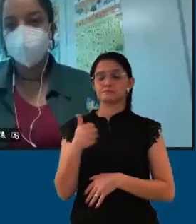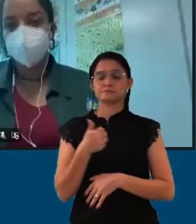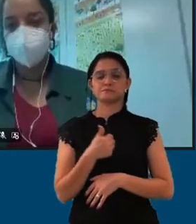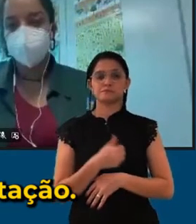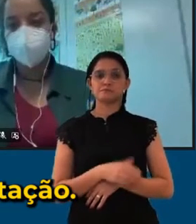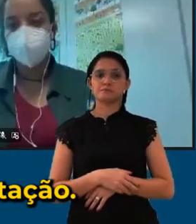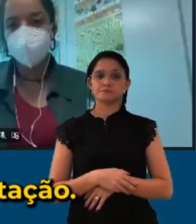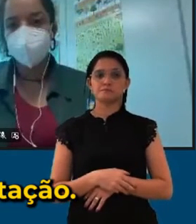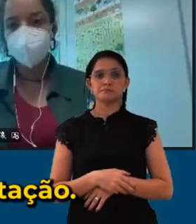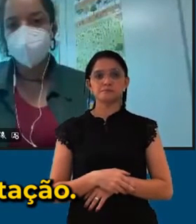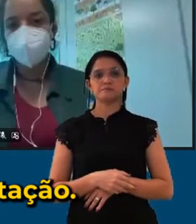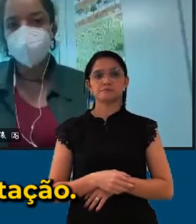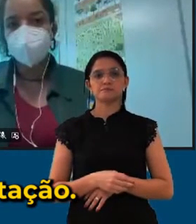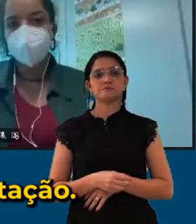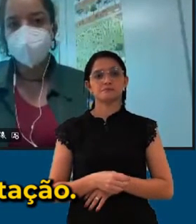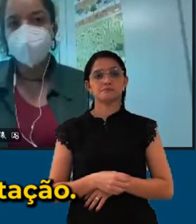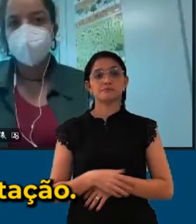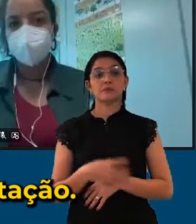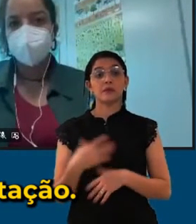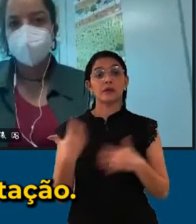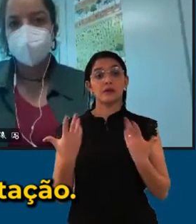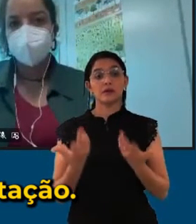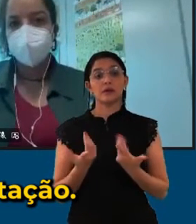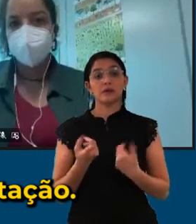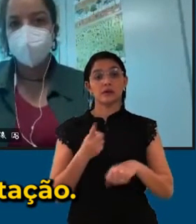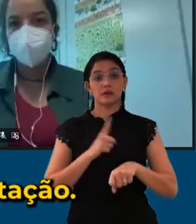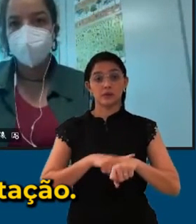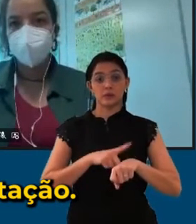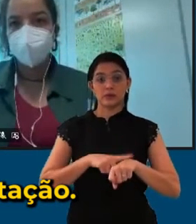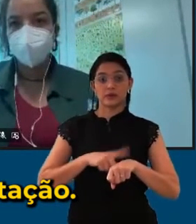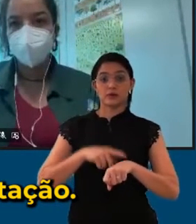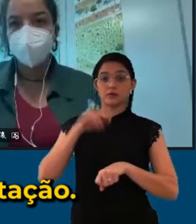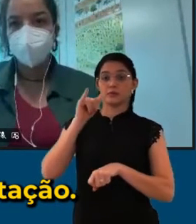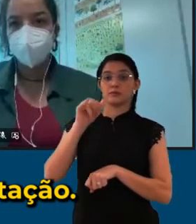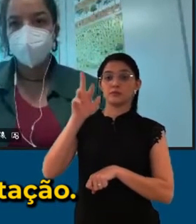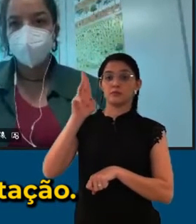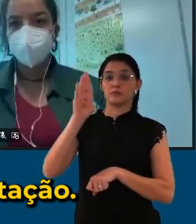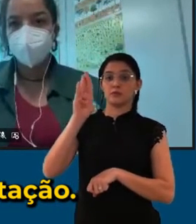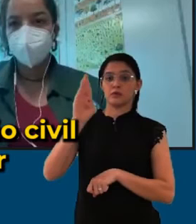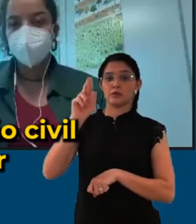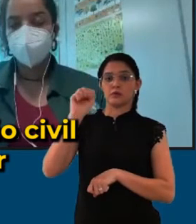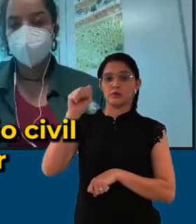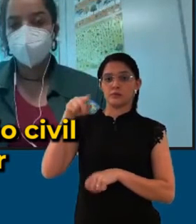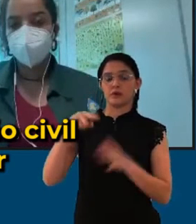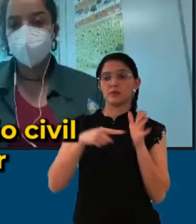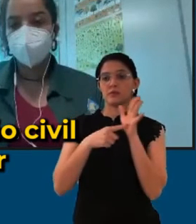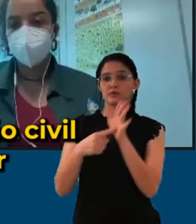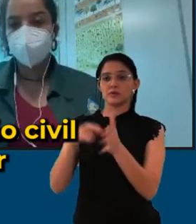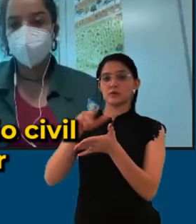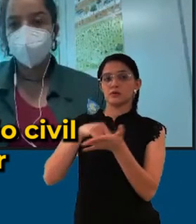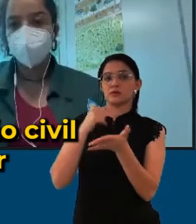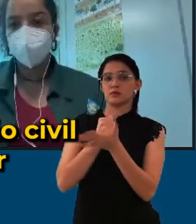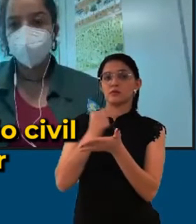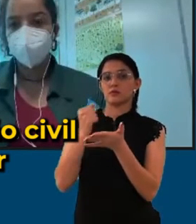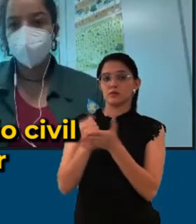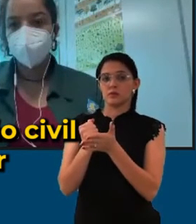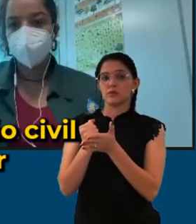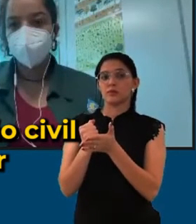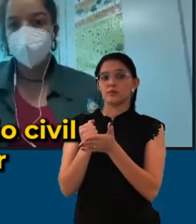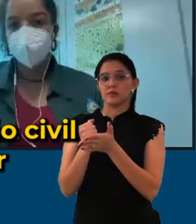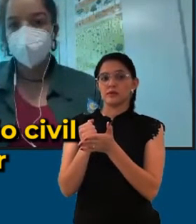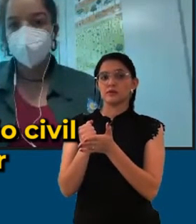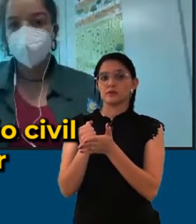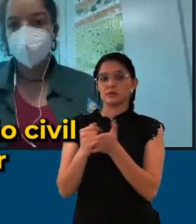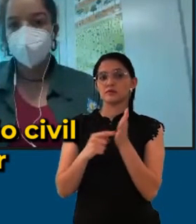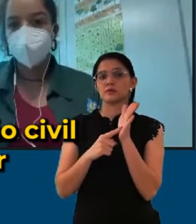Exatamente. Aí o prazo para o IBRAM apresentar a documentação aí eu vou definir no prazo legal da Lei